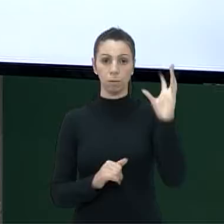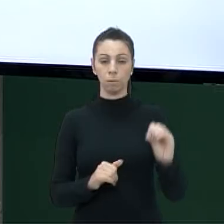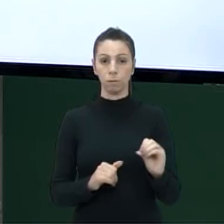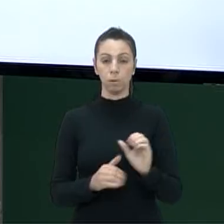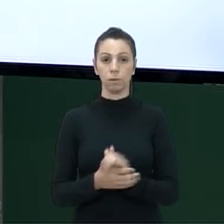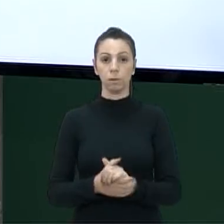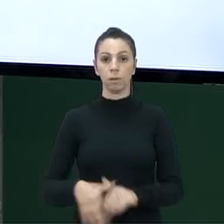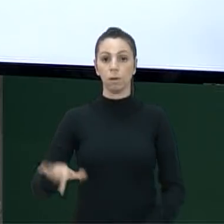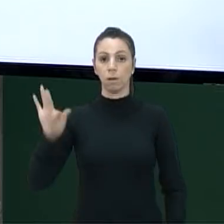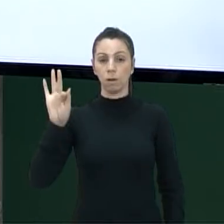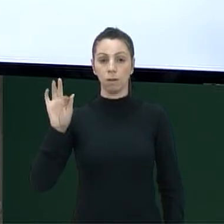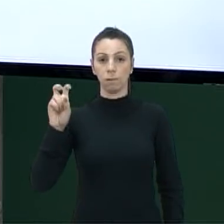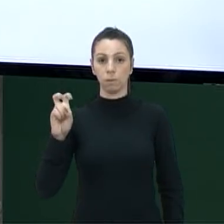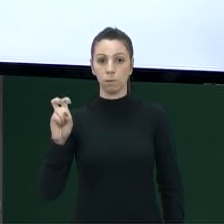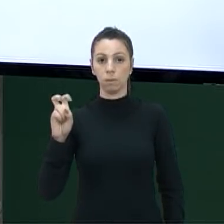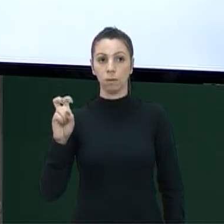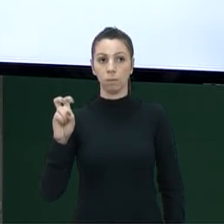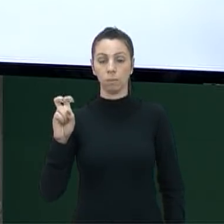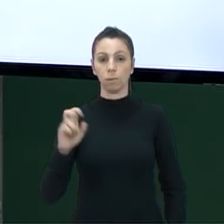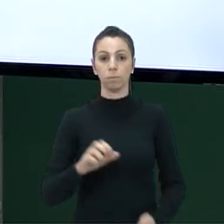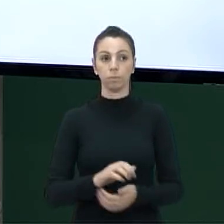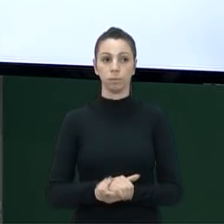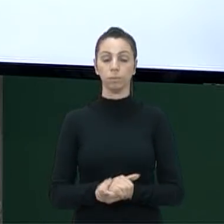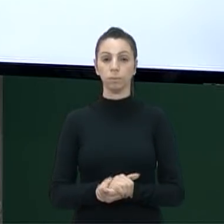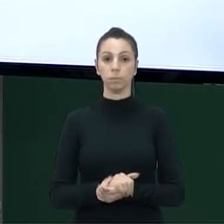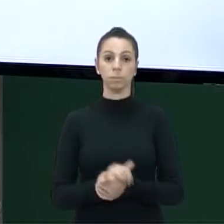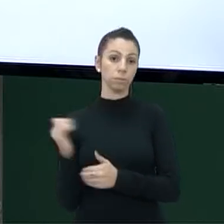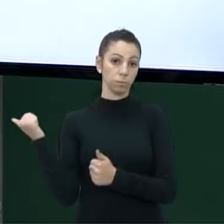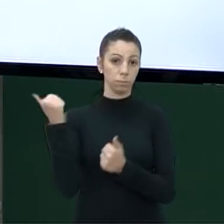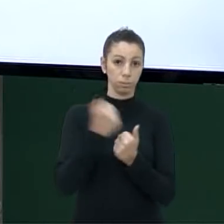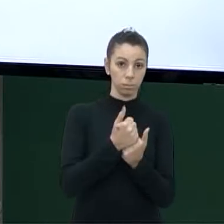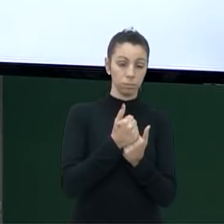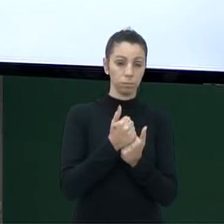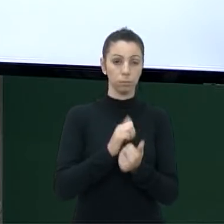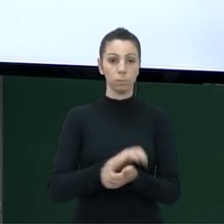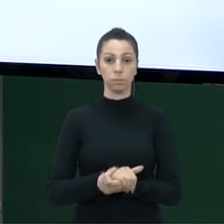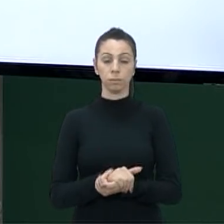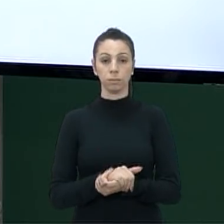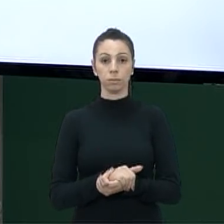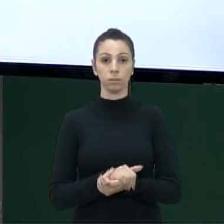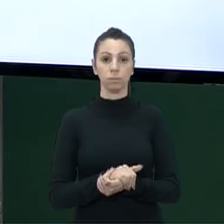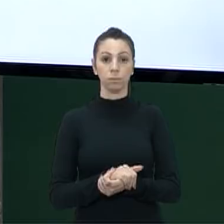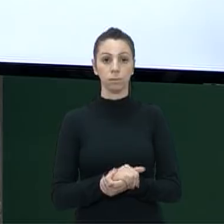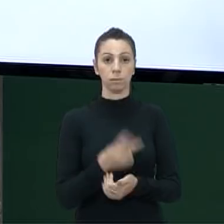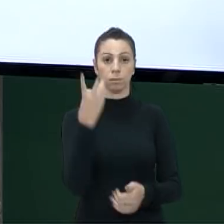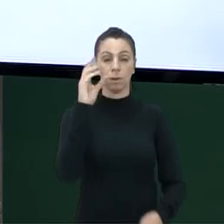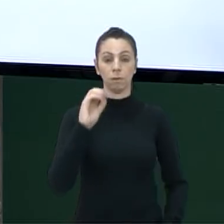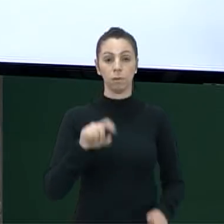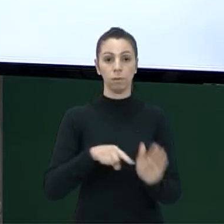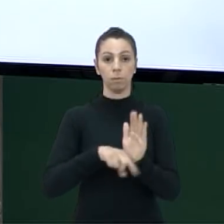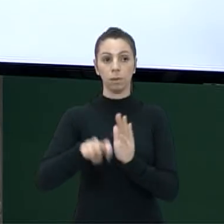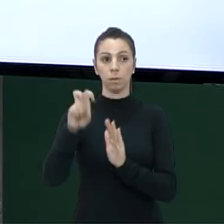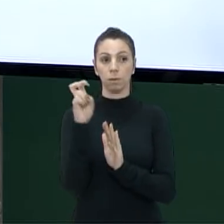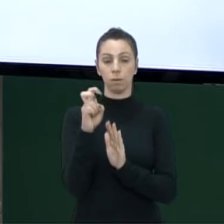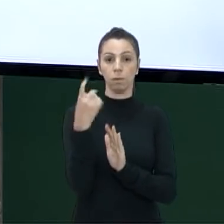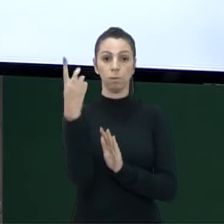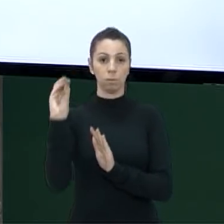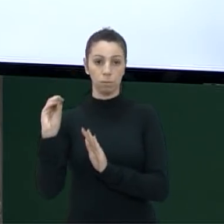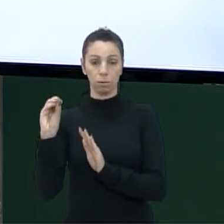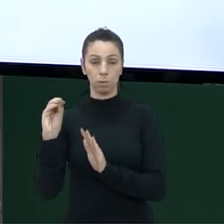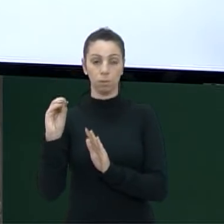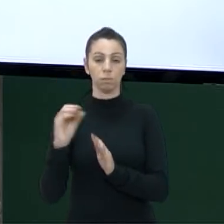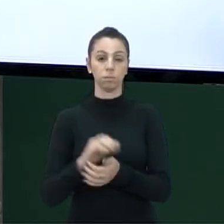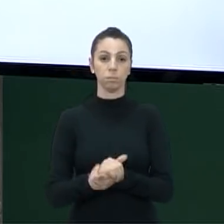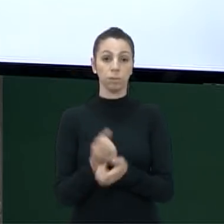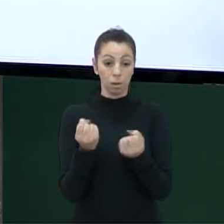igual a massa vezes a aceleração. Então, substituindo valores, nós teremos 20 menos 5 é igual a 10, que é